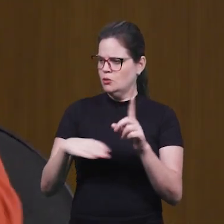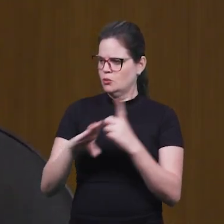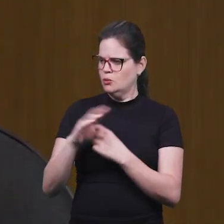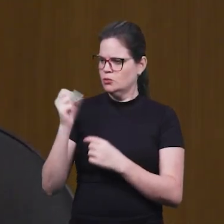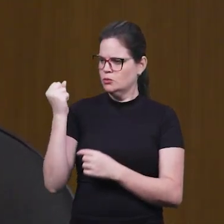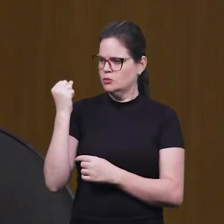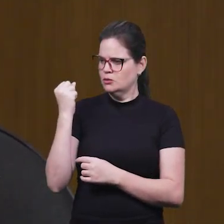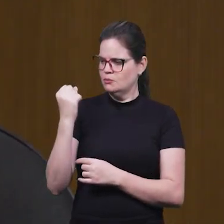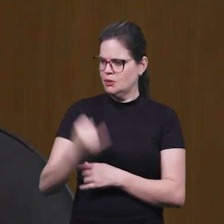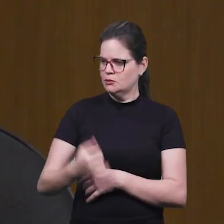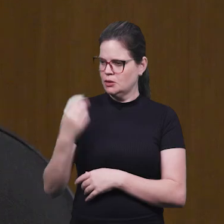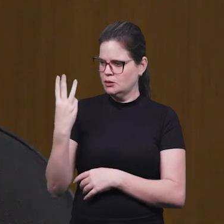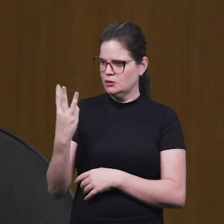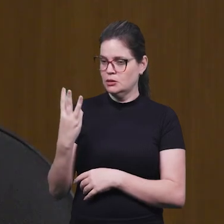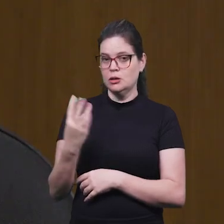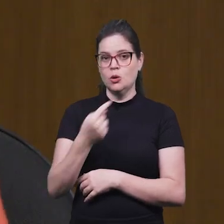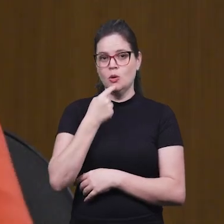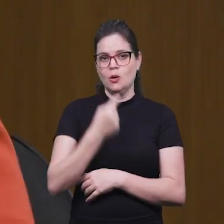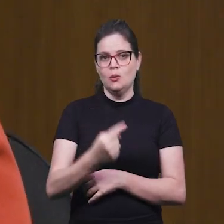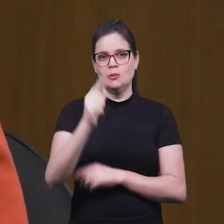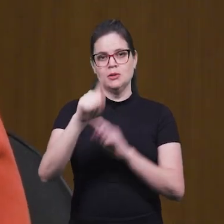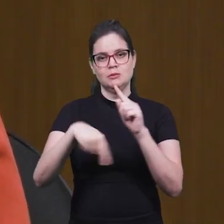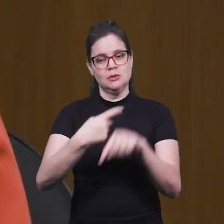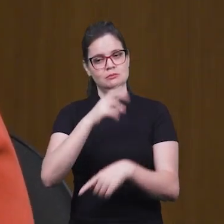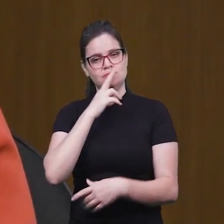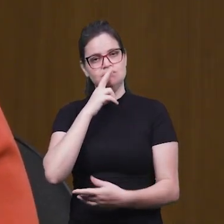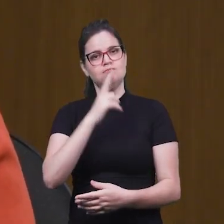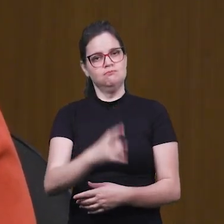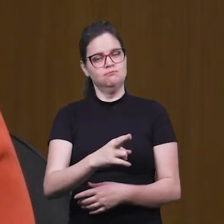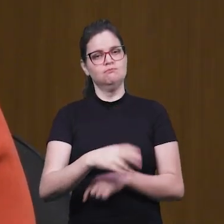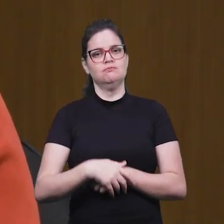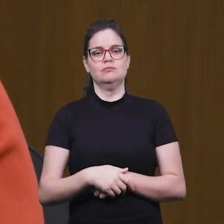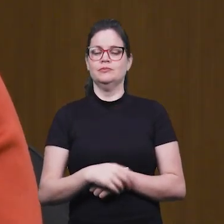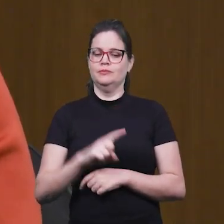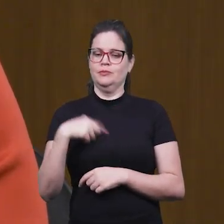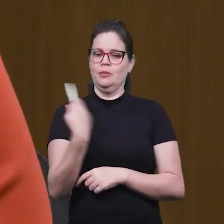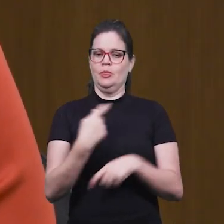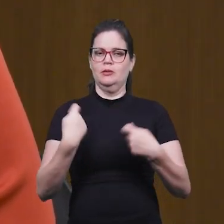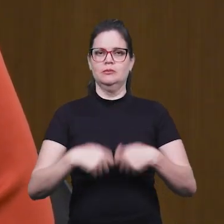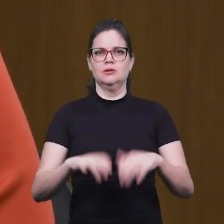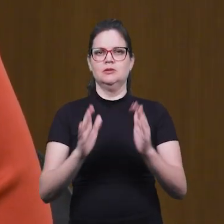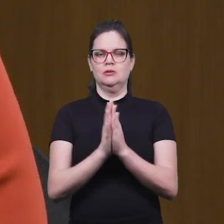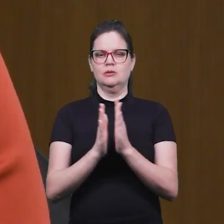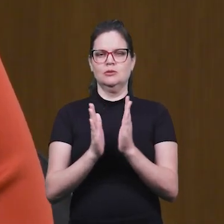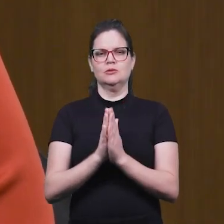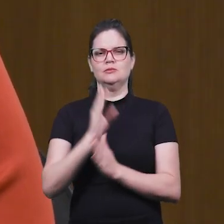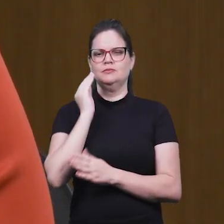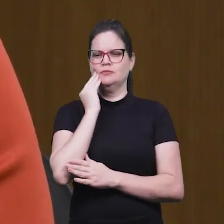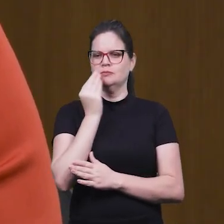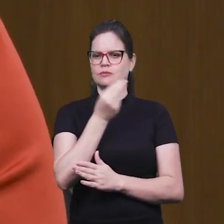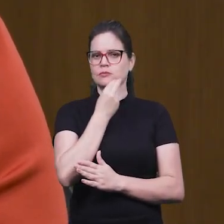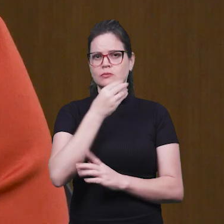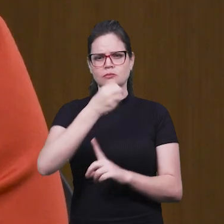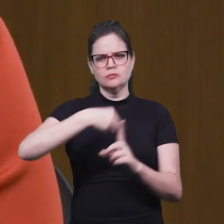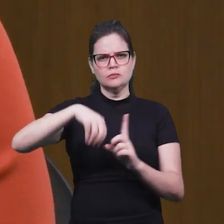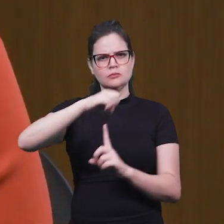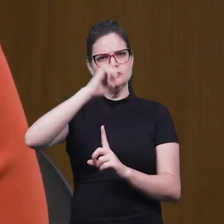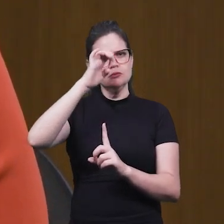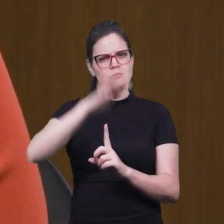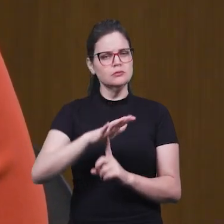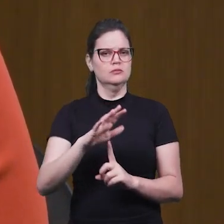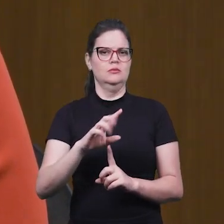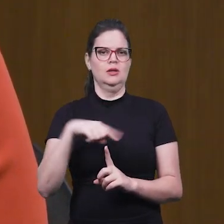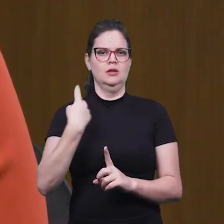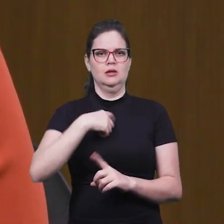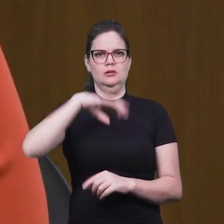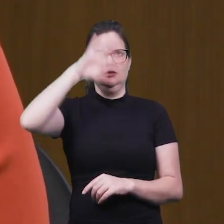semana a resposta chegou. Então, na oração, no jejum, as armas do Espírito, isso que nós aprendemos nesta